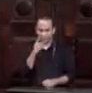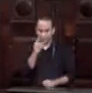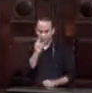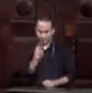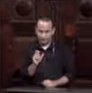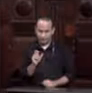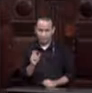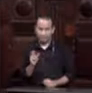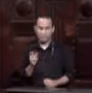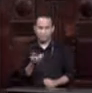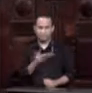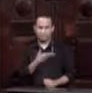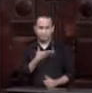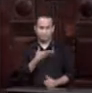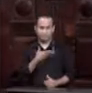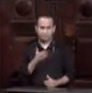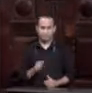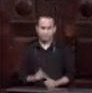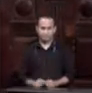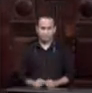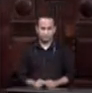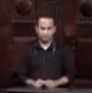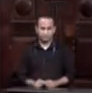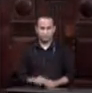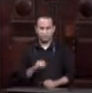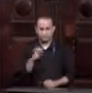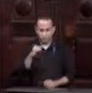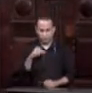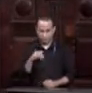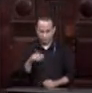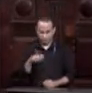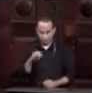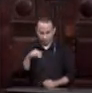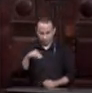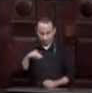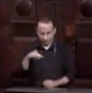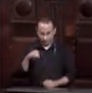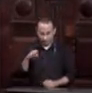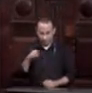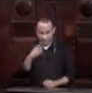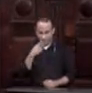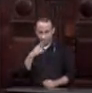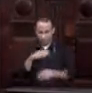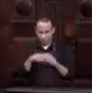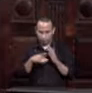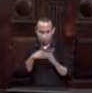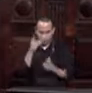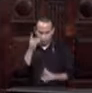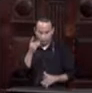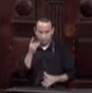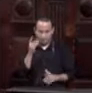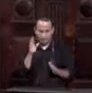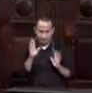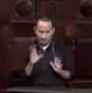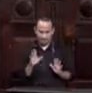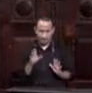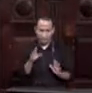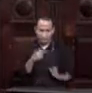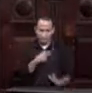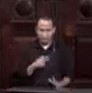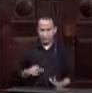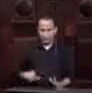palavras do nosso companheiro Jânio Mendes e dizer que todos os parlamentares, mas o senhor se